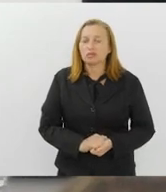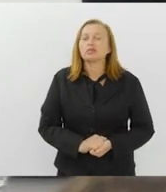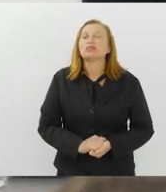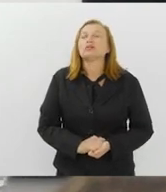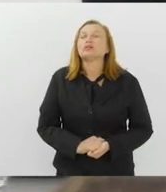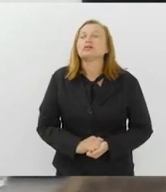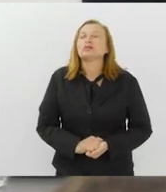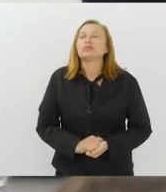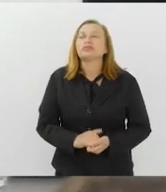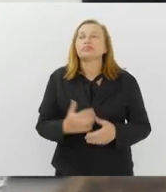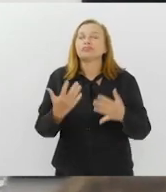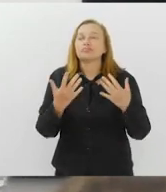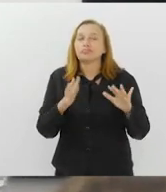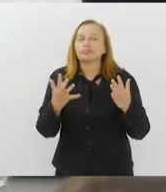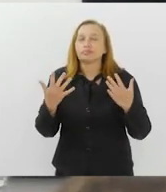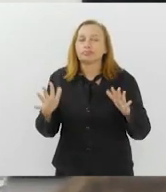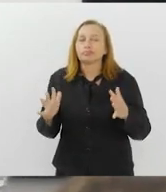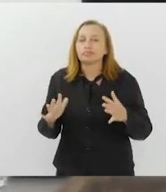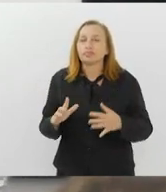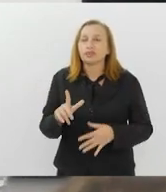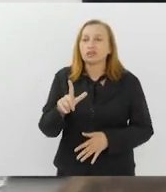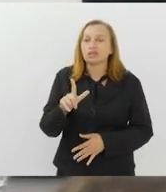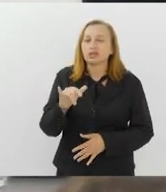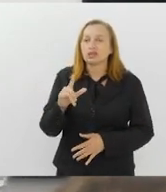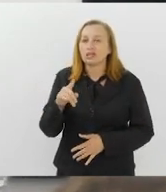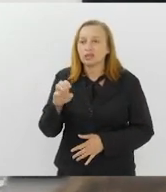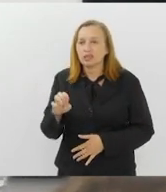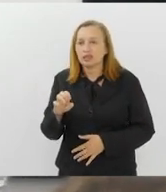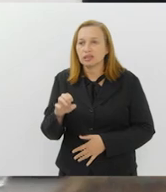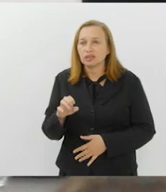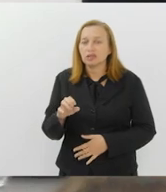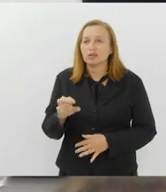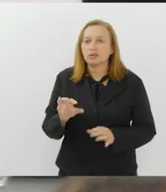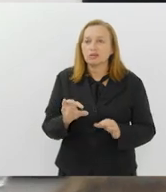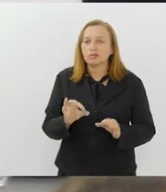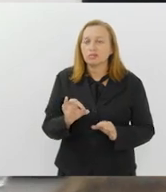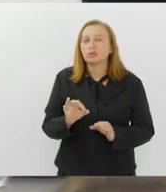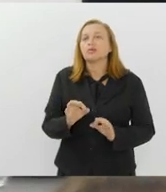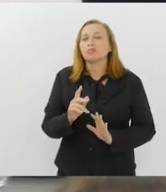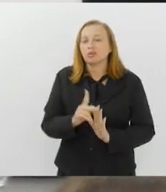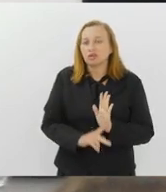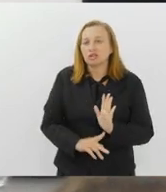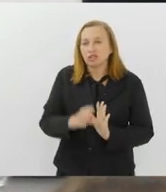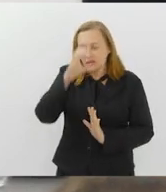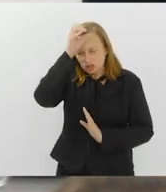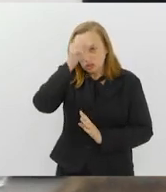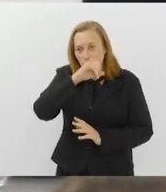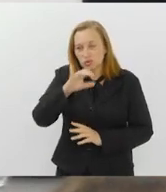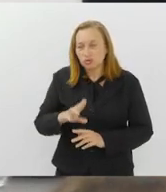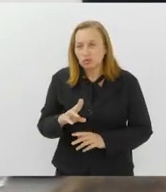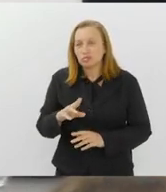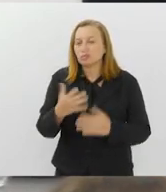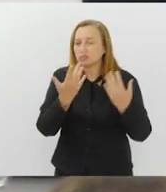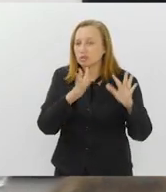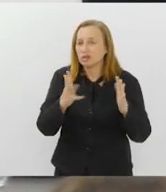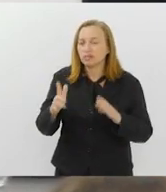Parabenizar a Aline, do Projeto Te Ajudo, que eu vejo, né, parabéns pelo trabalho. A gente vê que